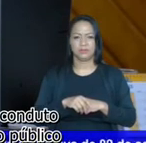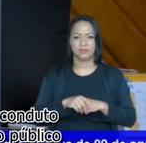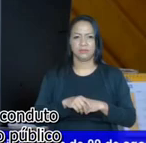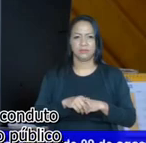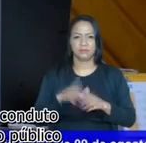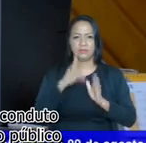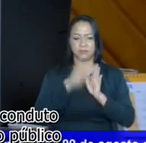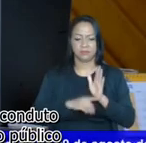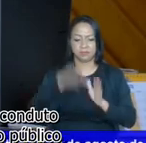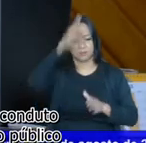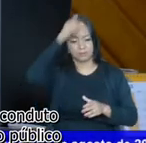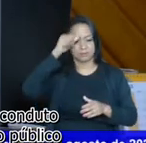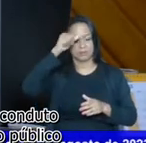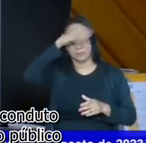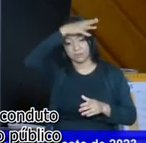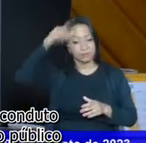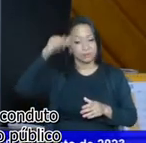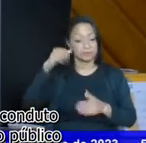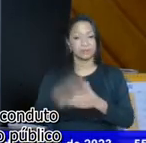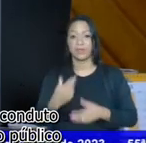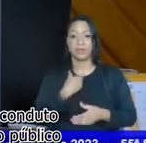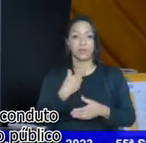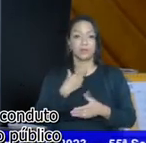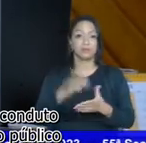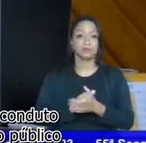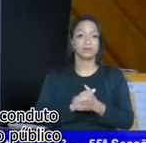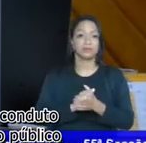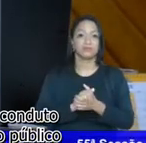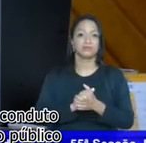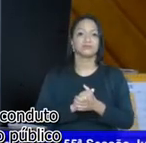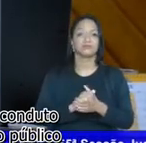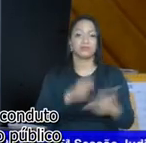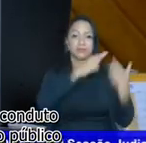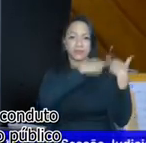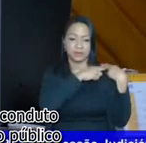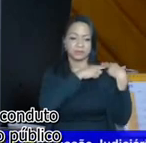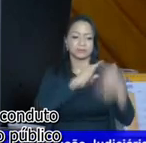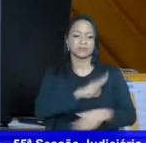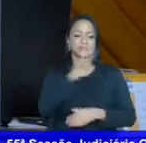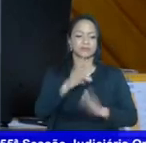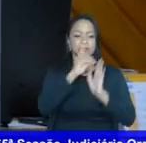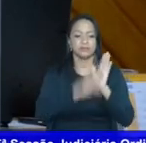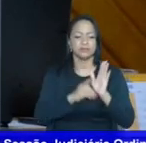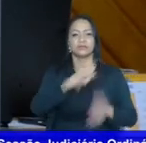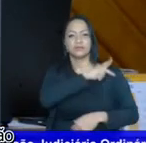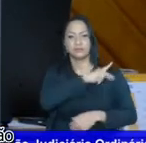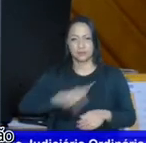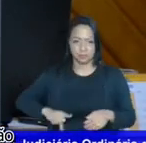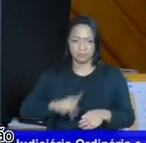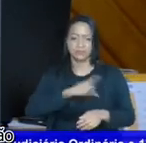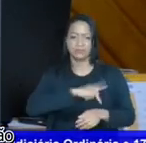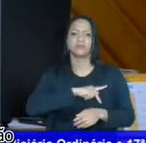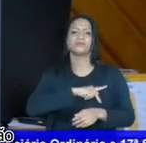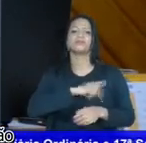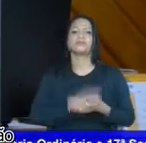afirmado direito amazônico não pode servir de salvo-conduto para isenção de responsabilidade na aplicação do direito público. A